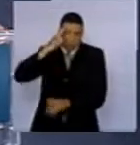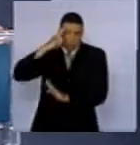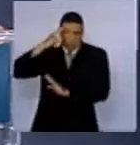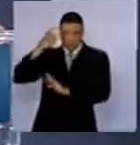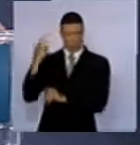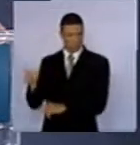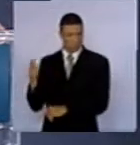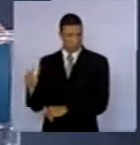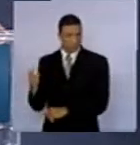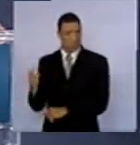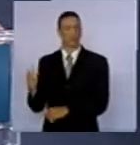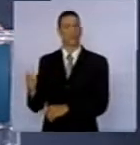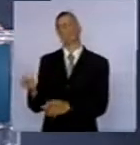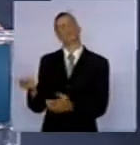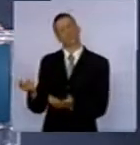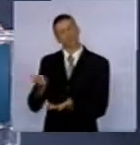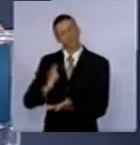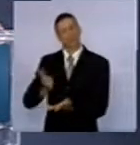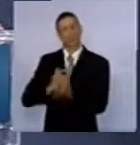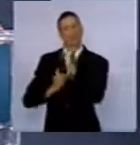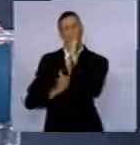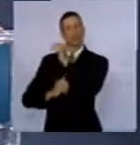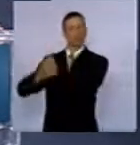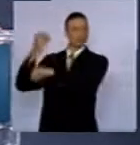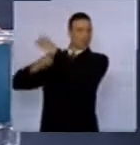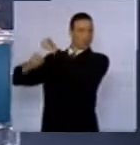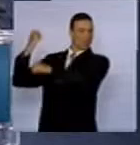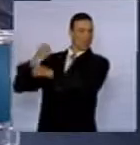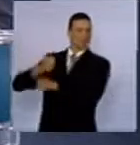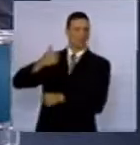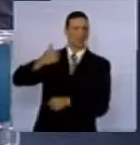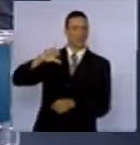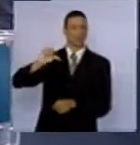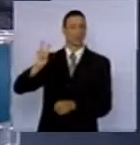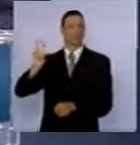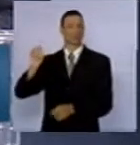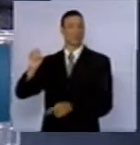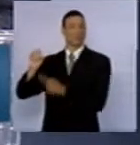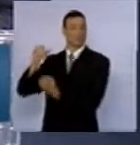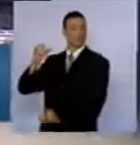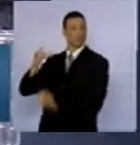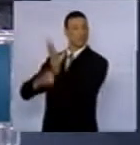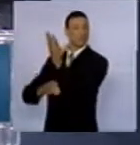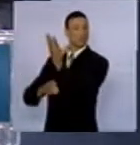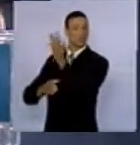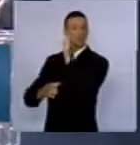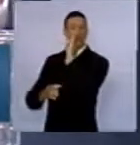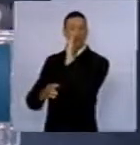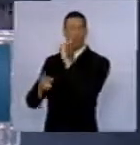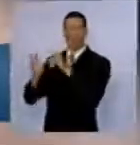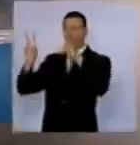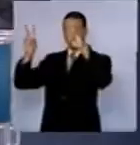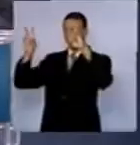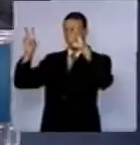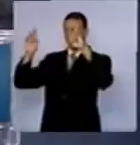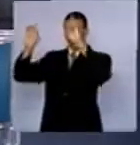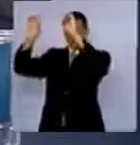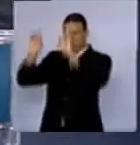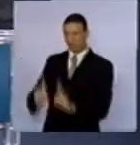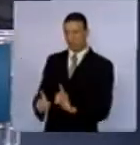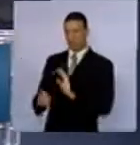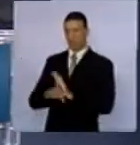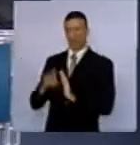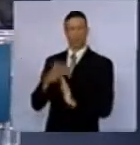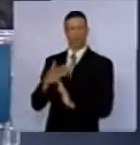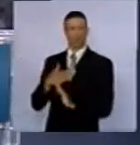mas não podemos esquecer que há 50 anos atrás nós produzimos a primeira série. Eu falo de vigilante com muito carinho, porque é um direito que hoje me